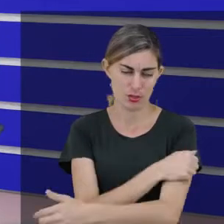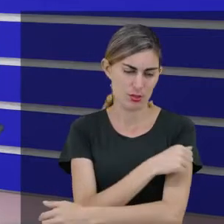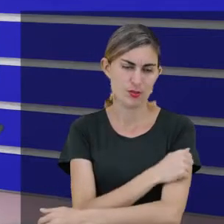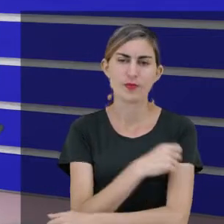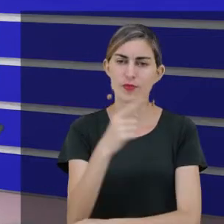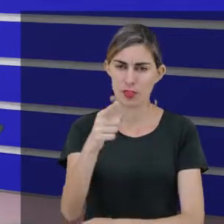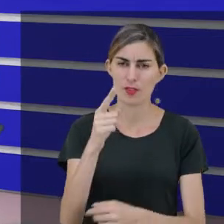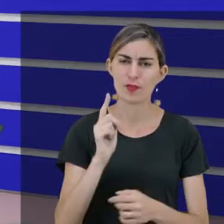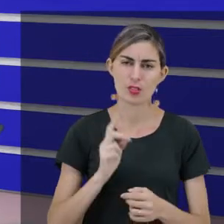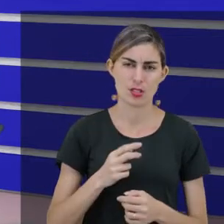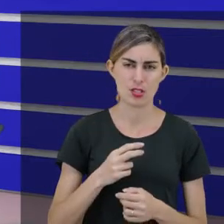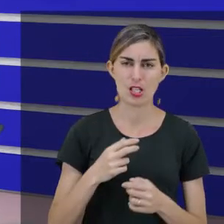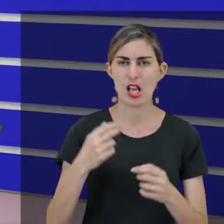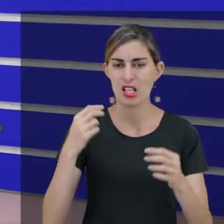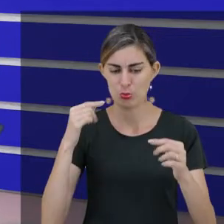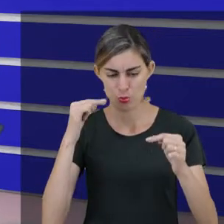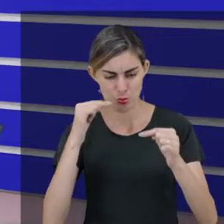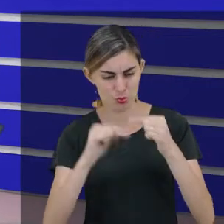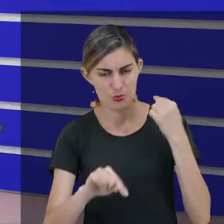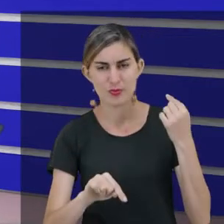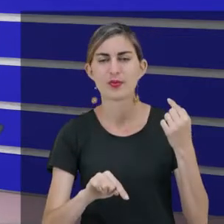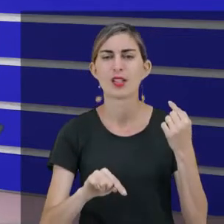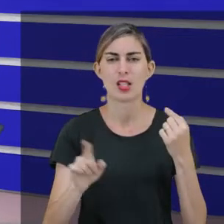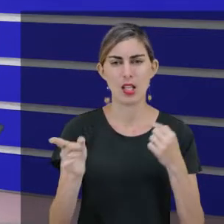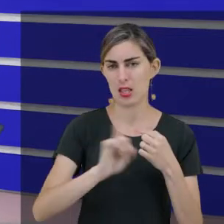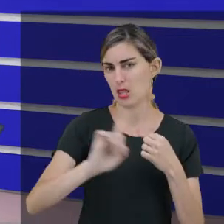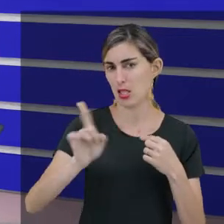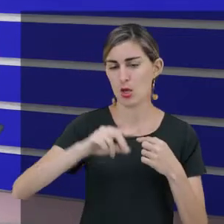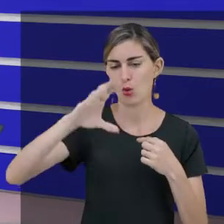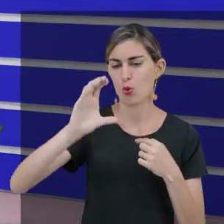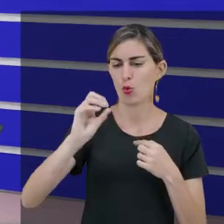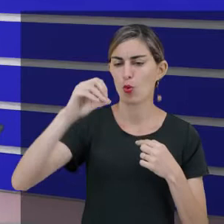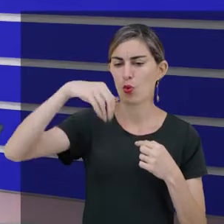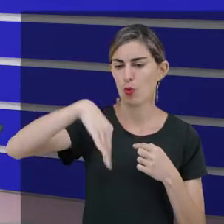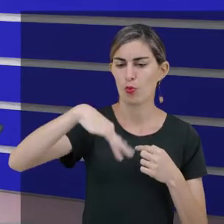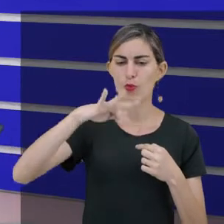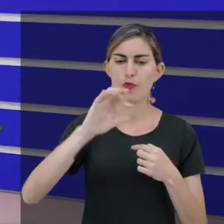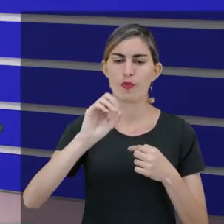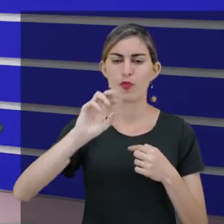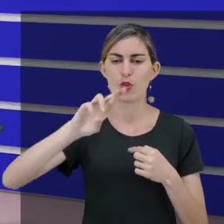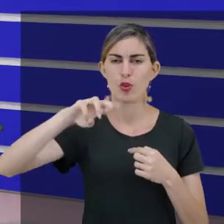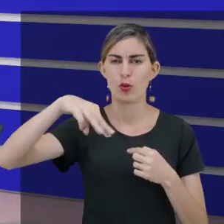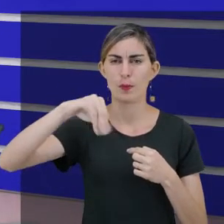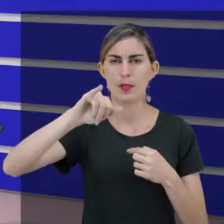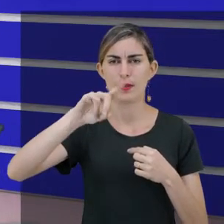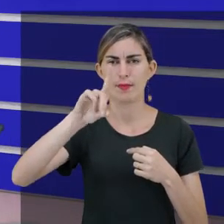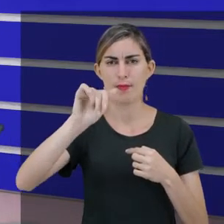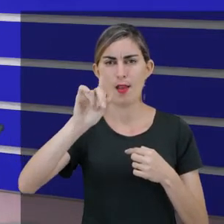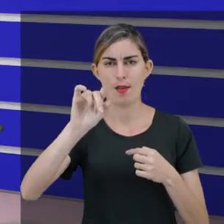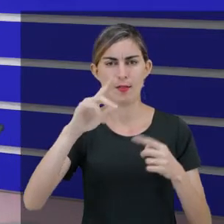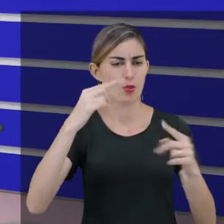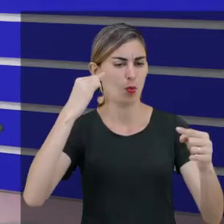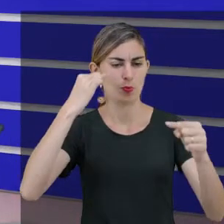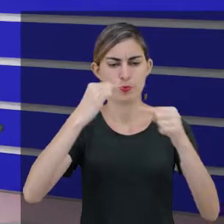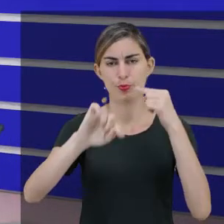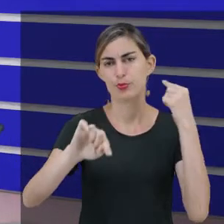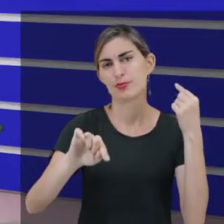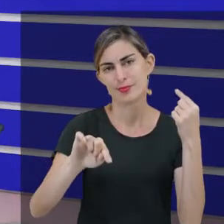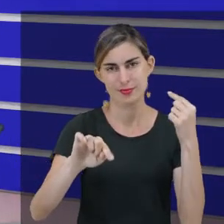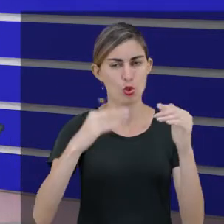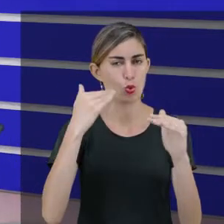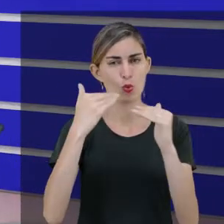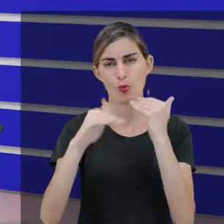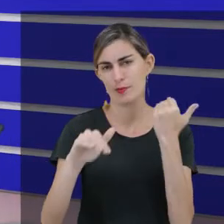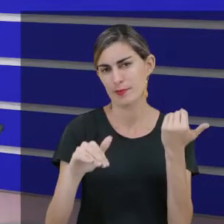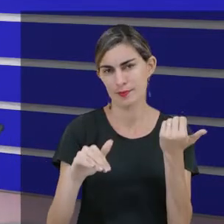dia, quando algo não dá certo, é uma não conformidade. Só que, professor, é muito interessante que quando a gente entra nesse processo de